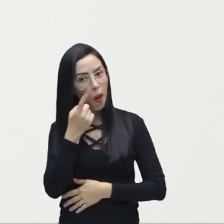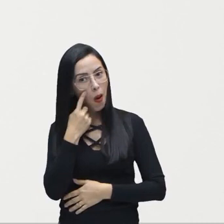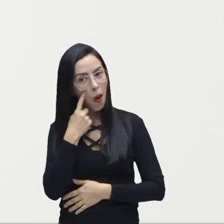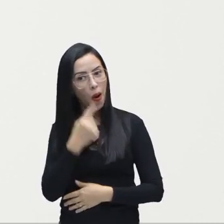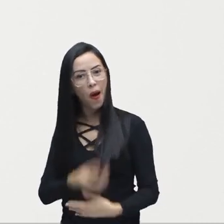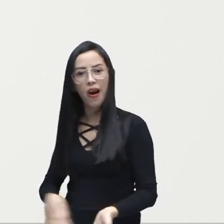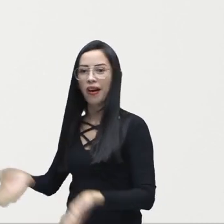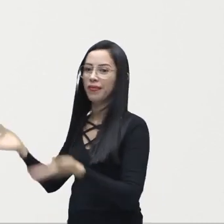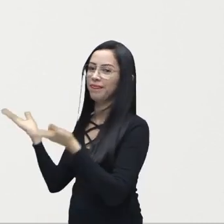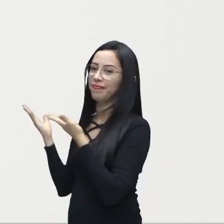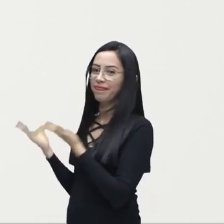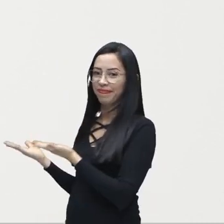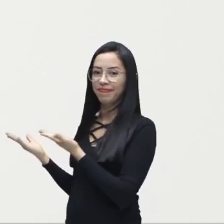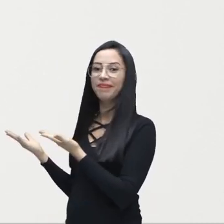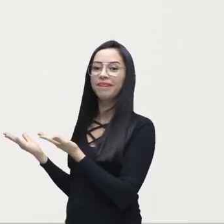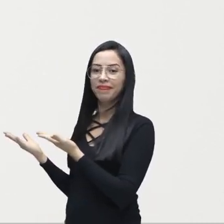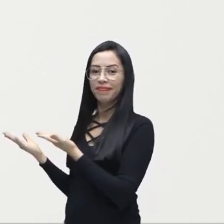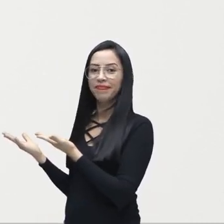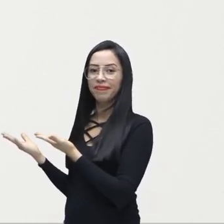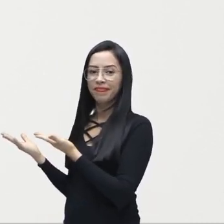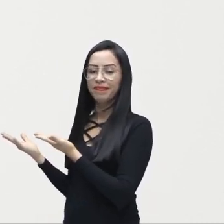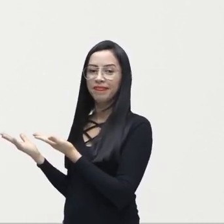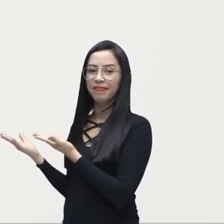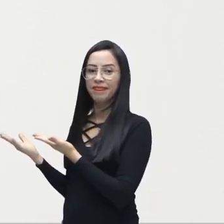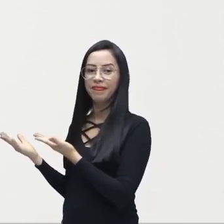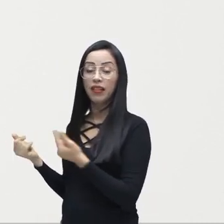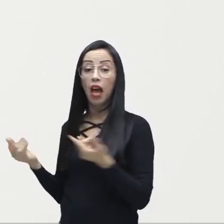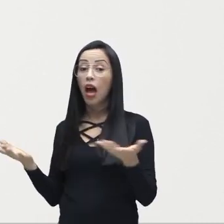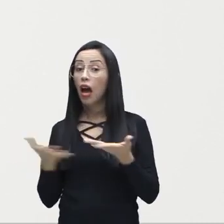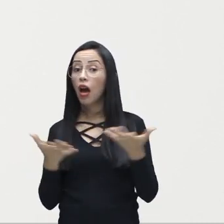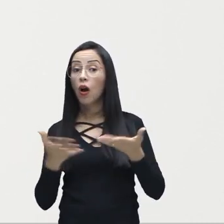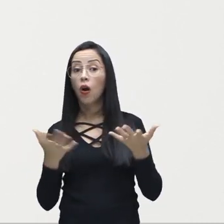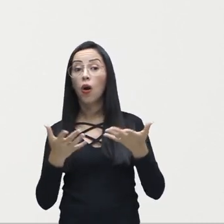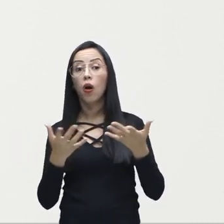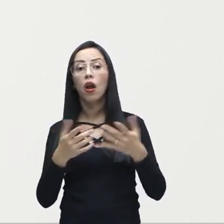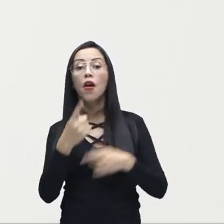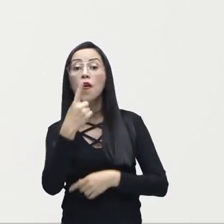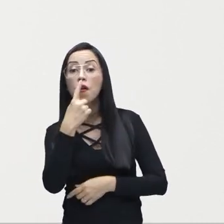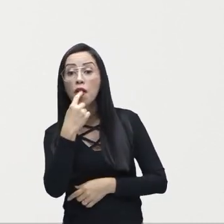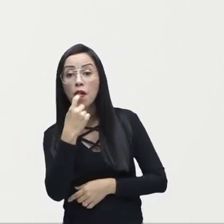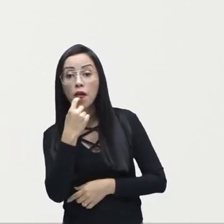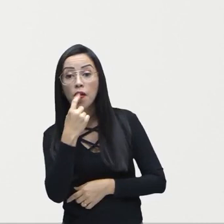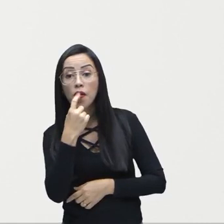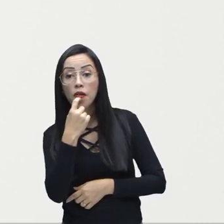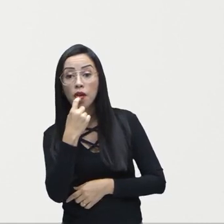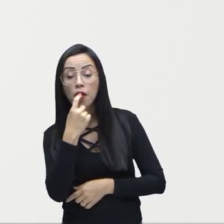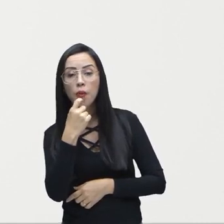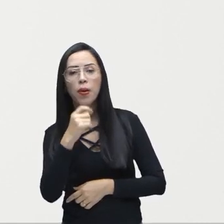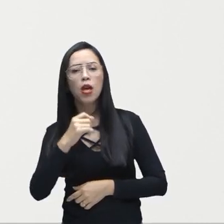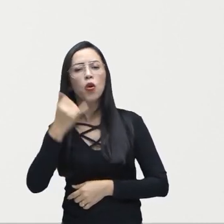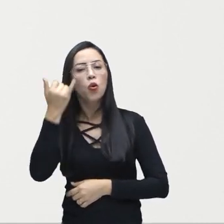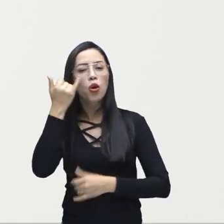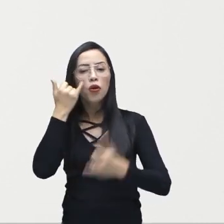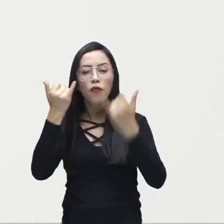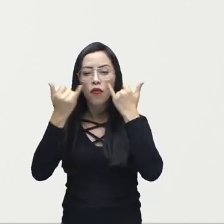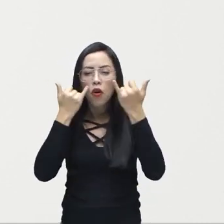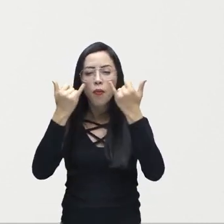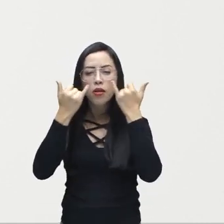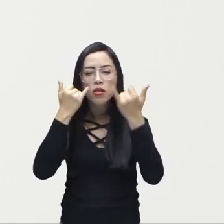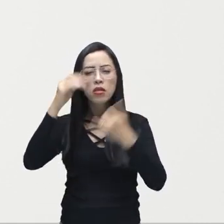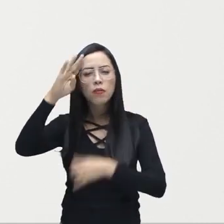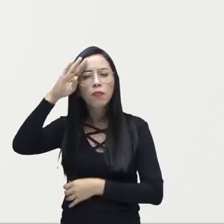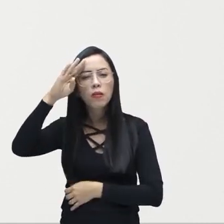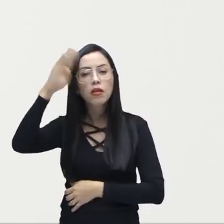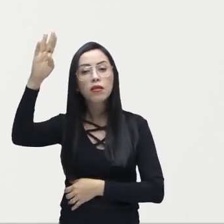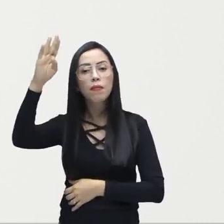Olha aí como ficou esse parágrafo. Eu tenho a informação principal em vermelhinho. Por quê? O